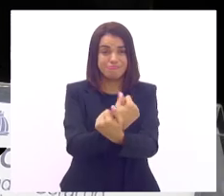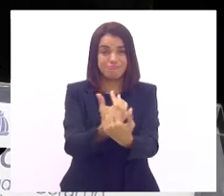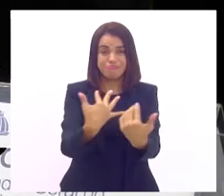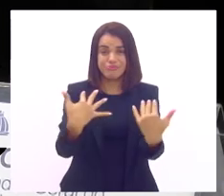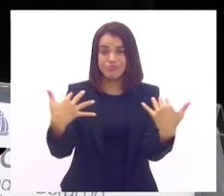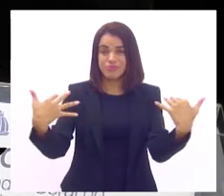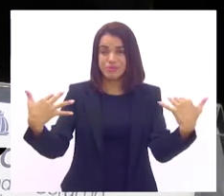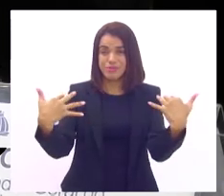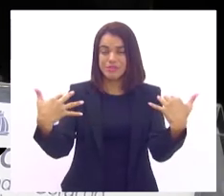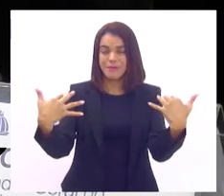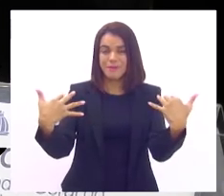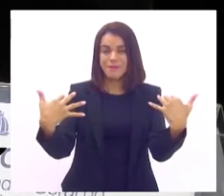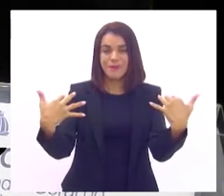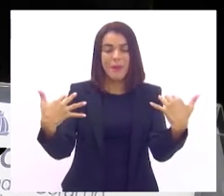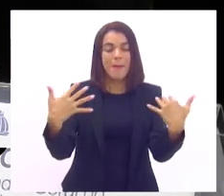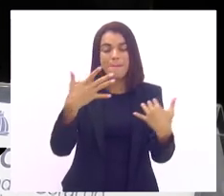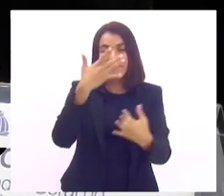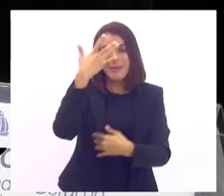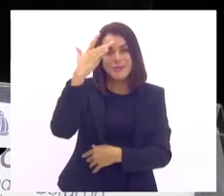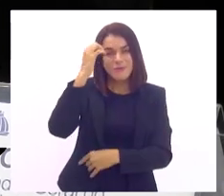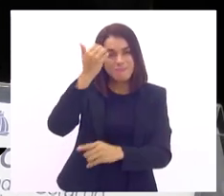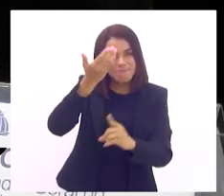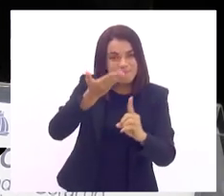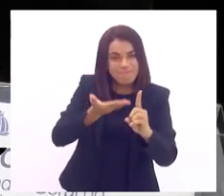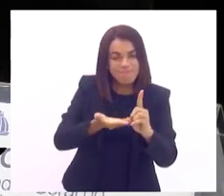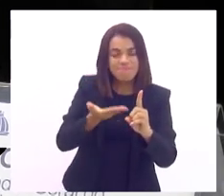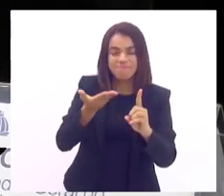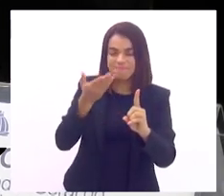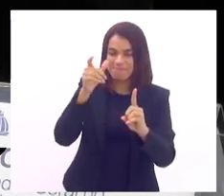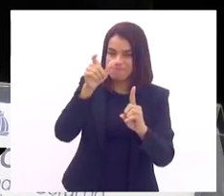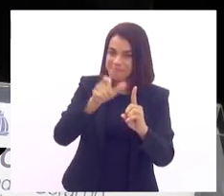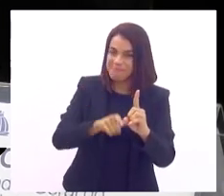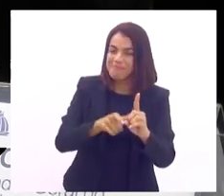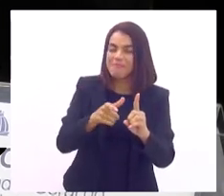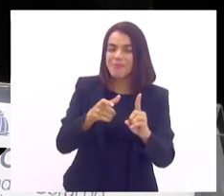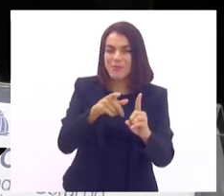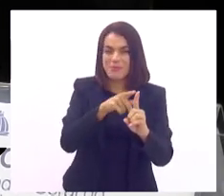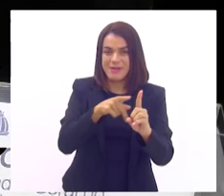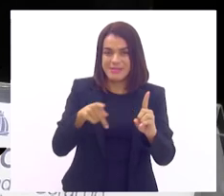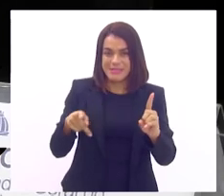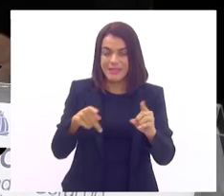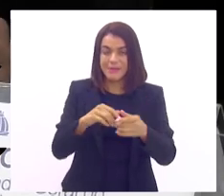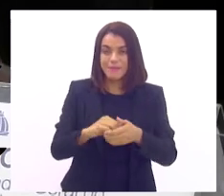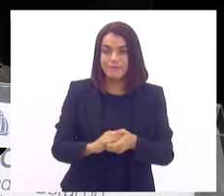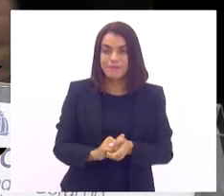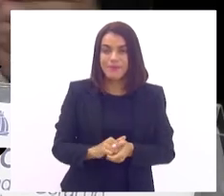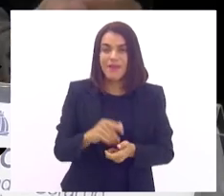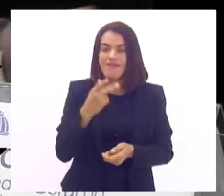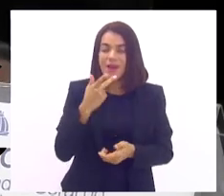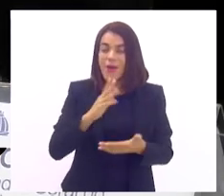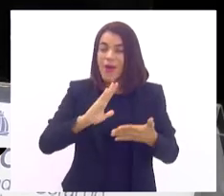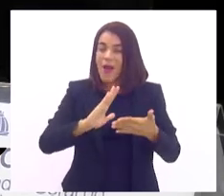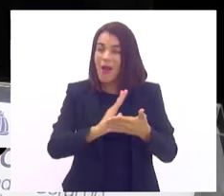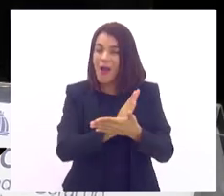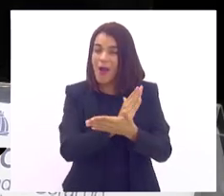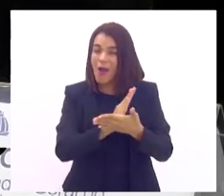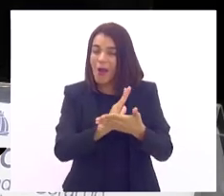que lhe prestigiam, né, por todo o trabalho realizado. E você falou apenas alguns que